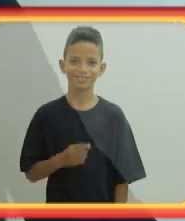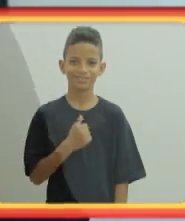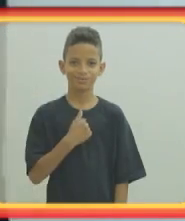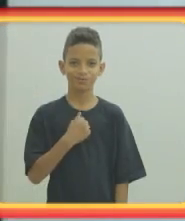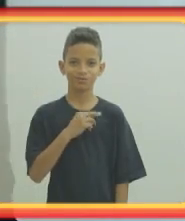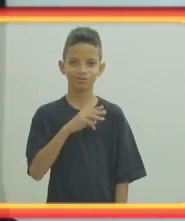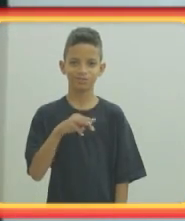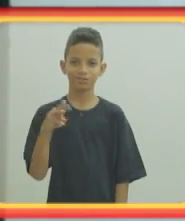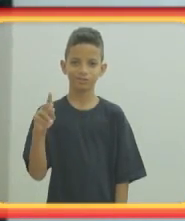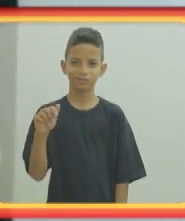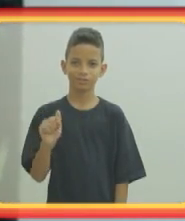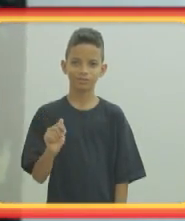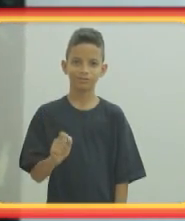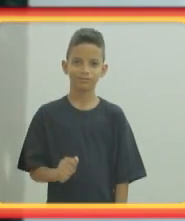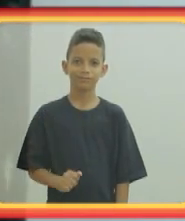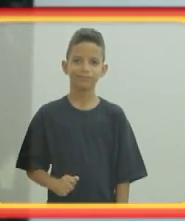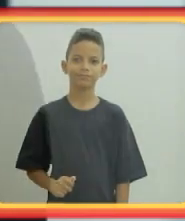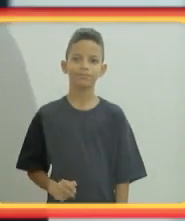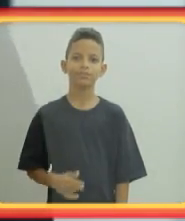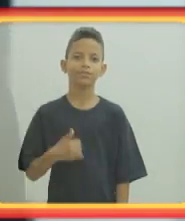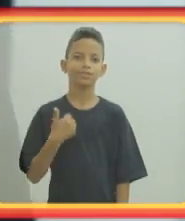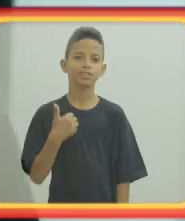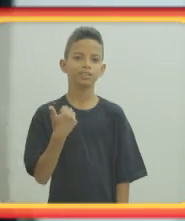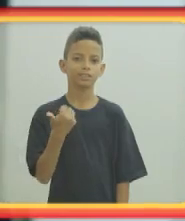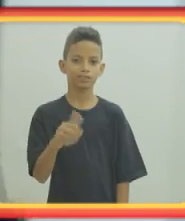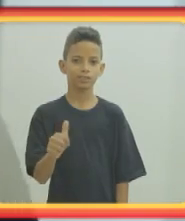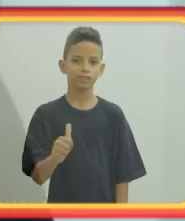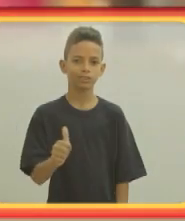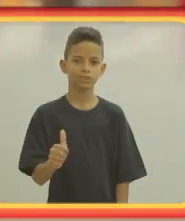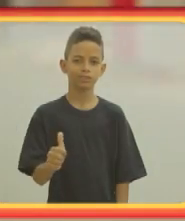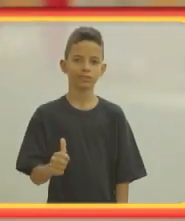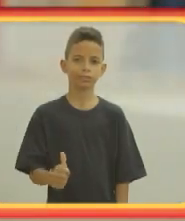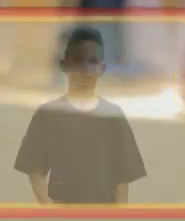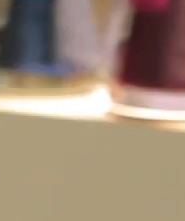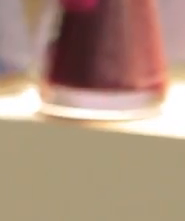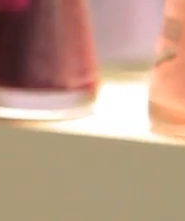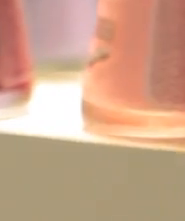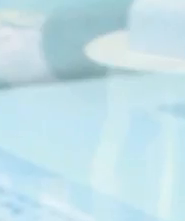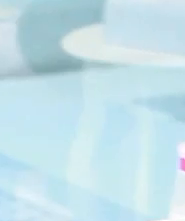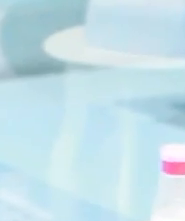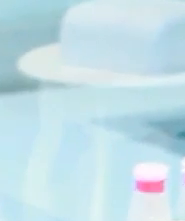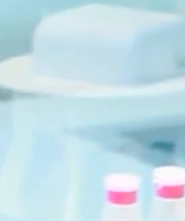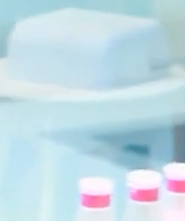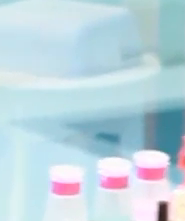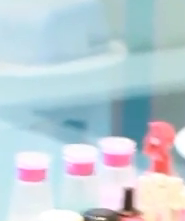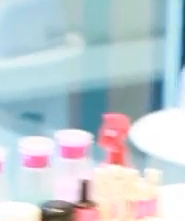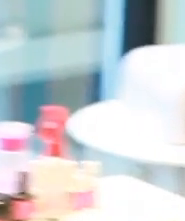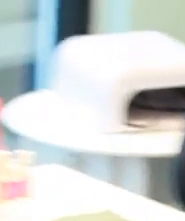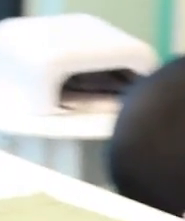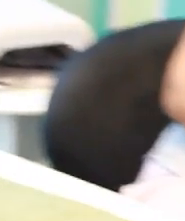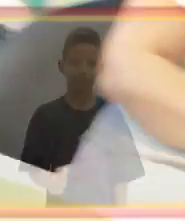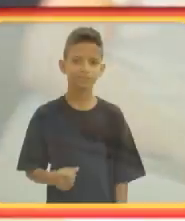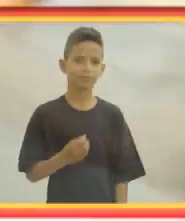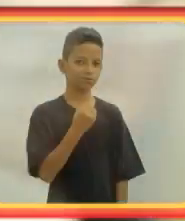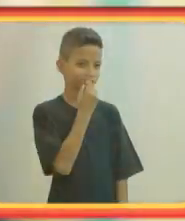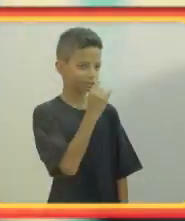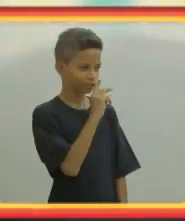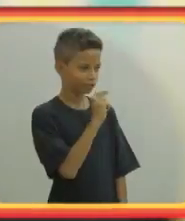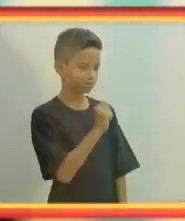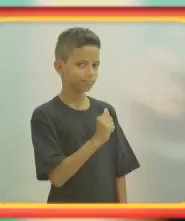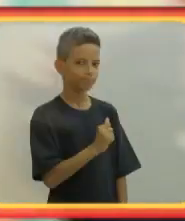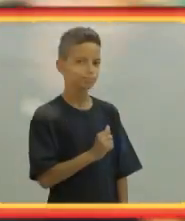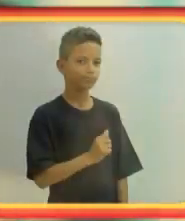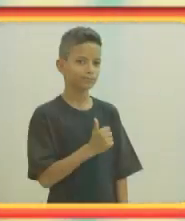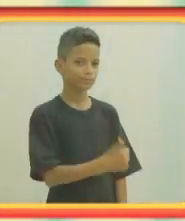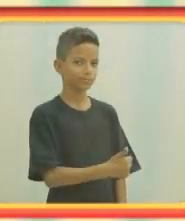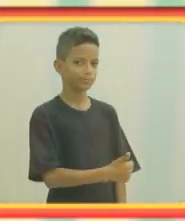Oi? Sou Marina, fiquei fazer unhas. Vou fazer 11 anos. Marina entra e se dirige a uma mulher. Bom dia. Bom